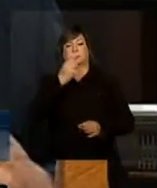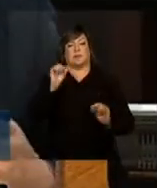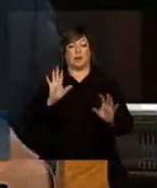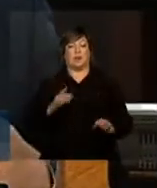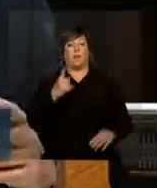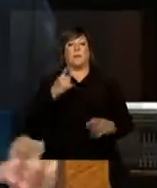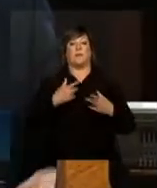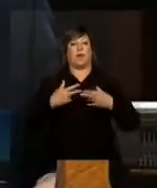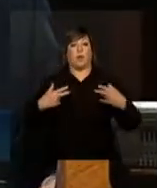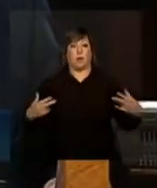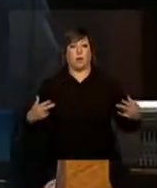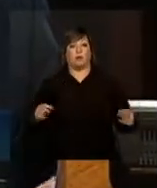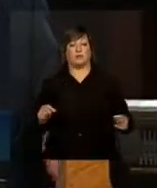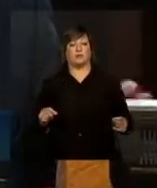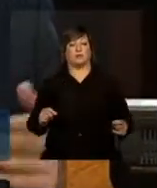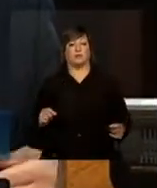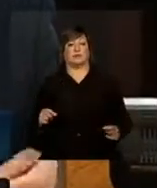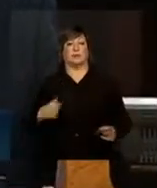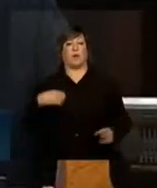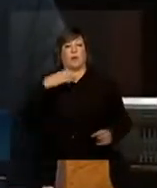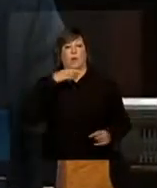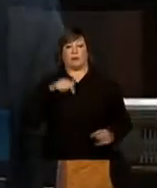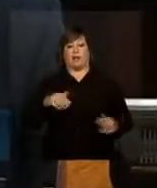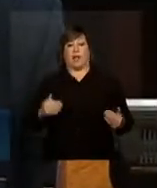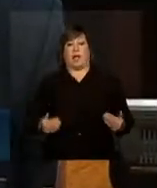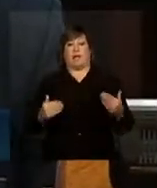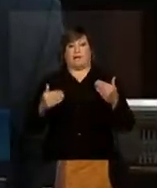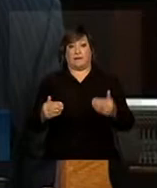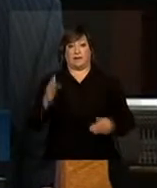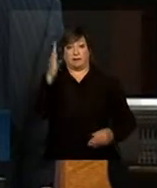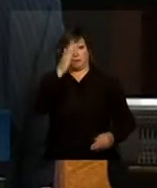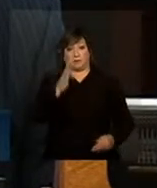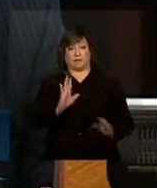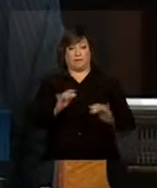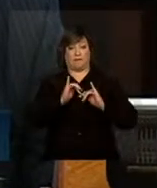Uma coisa em relação ao, acho que o avanço do Brasil, que foi dito aqui,